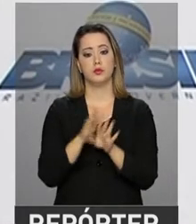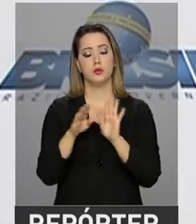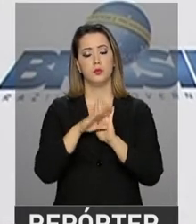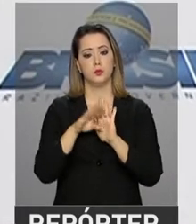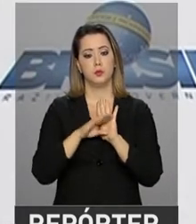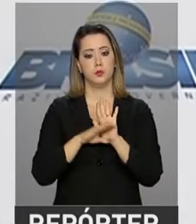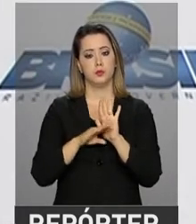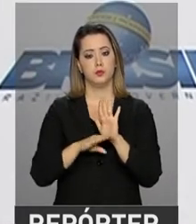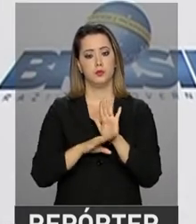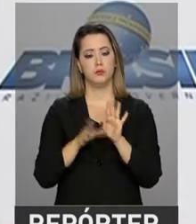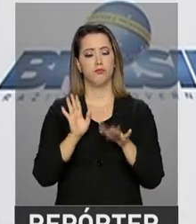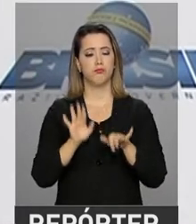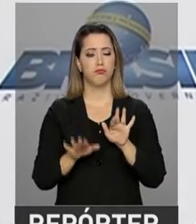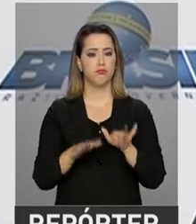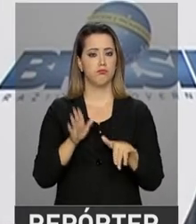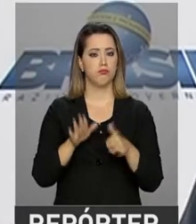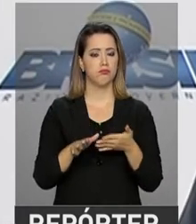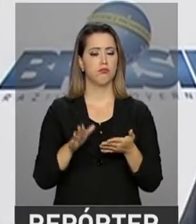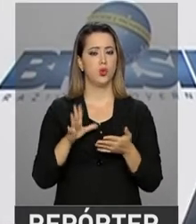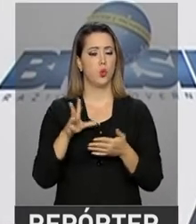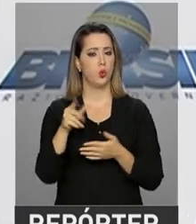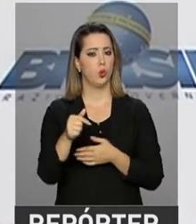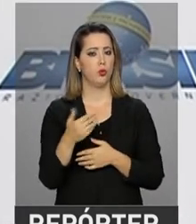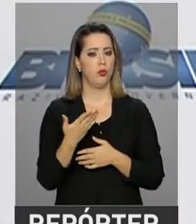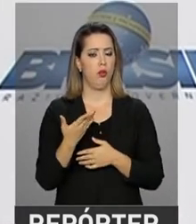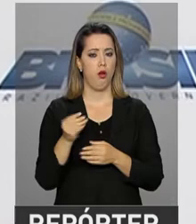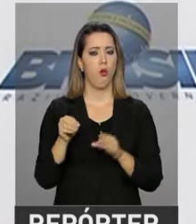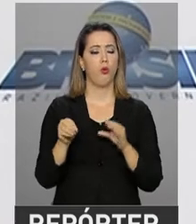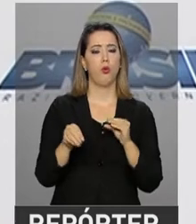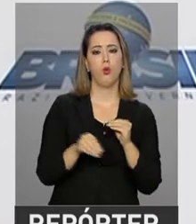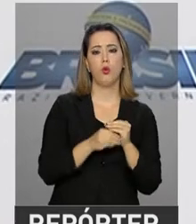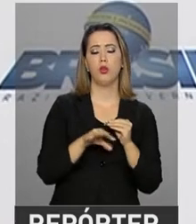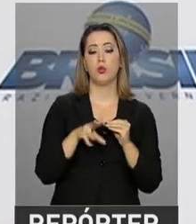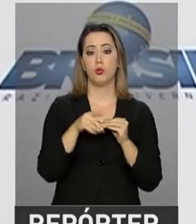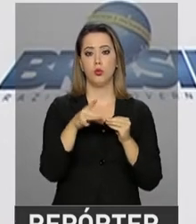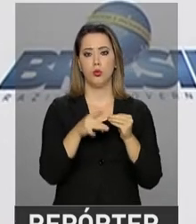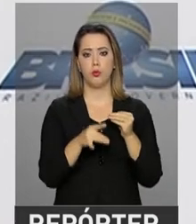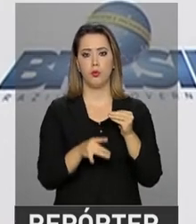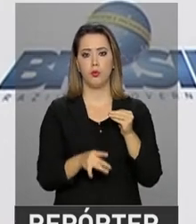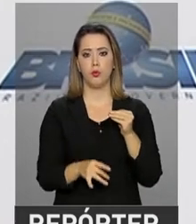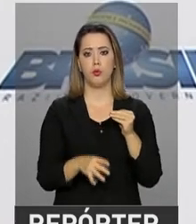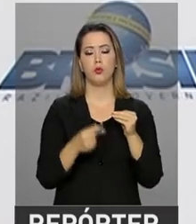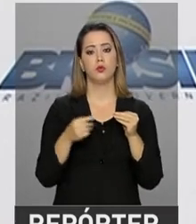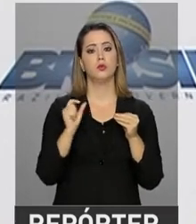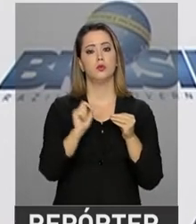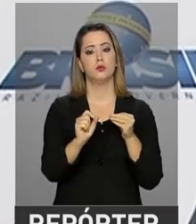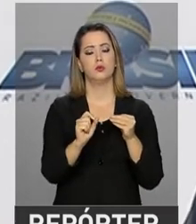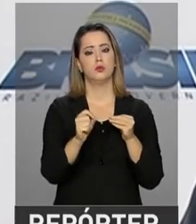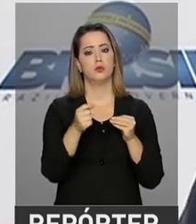projeto, serão aproximadamente, no total, incluindo todas as ações vinculadas,